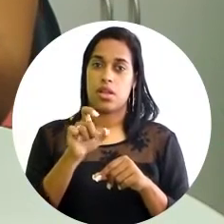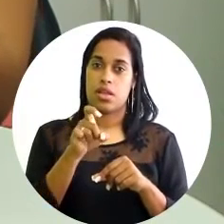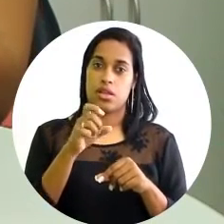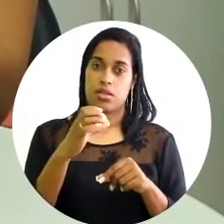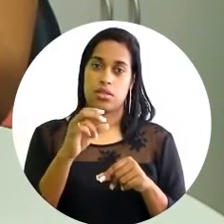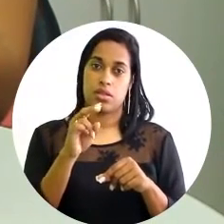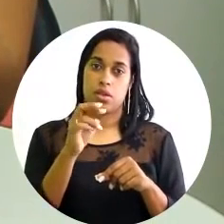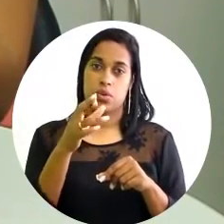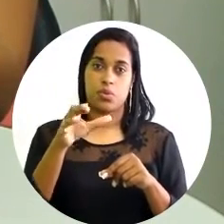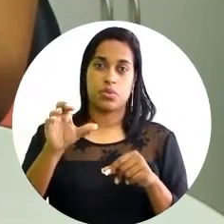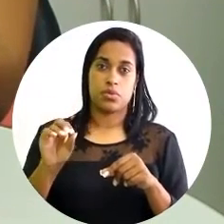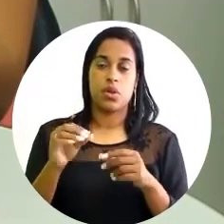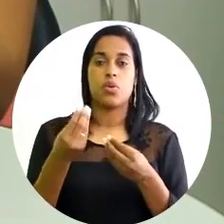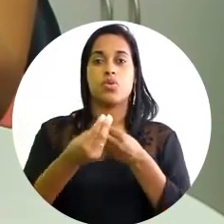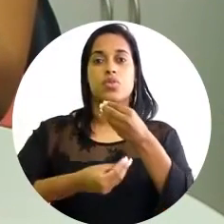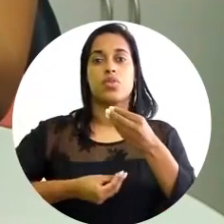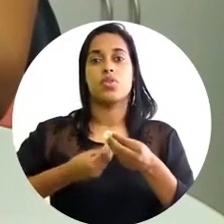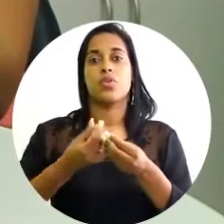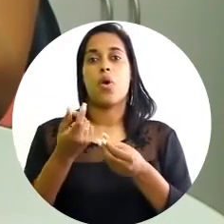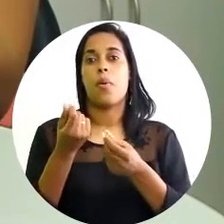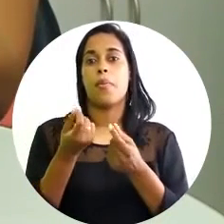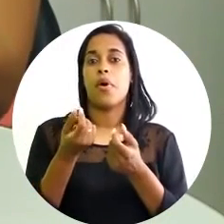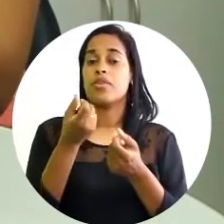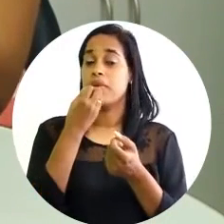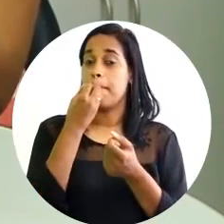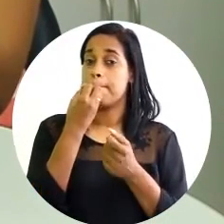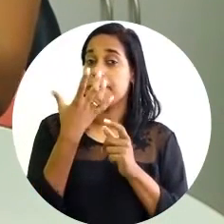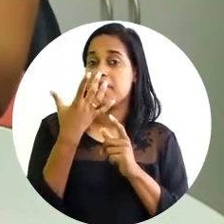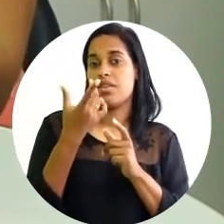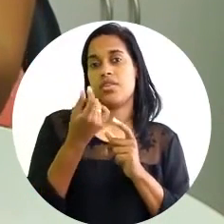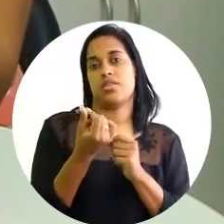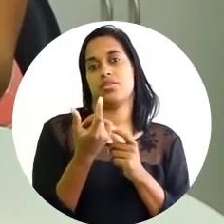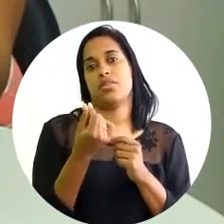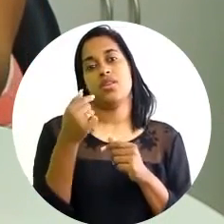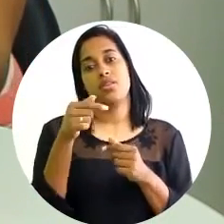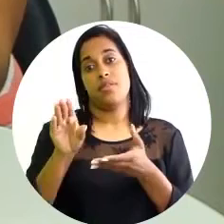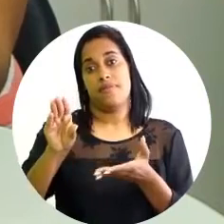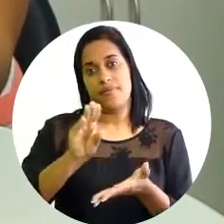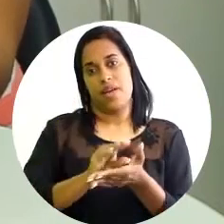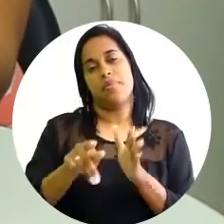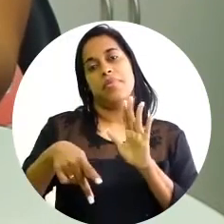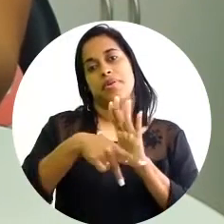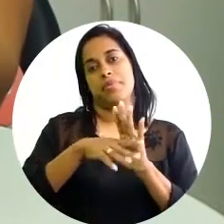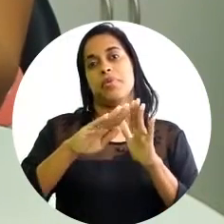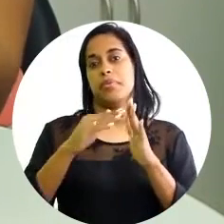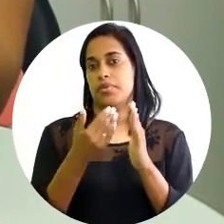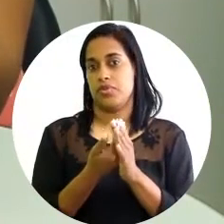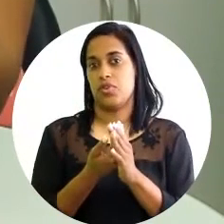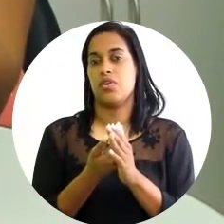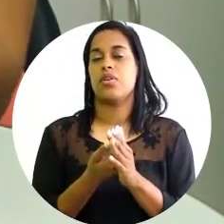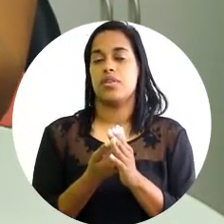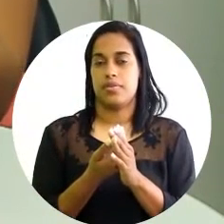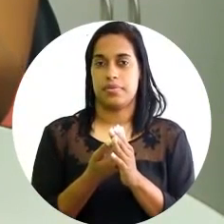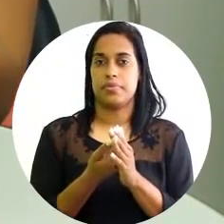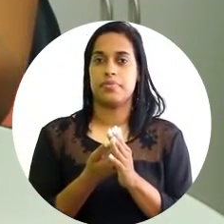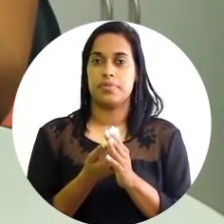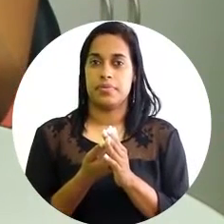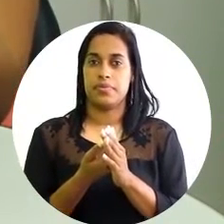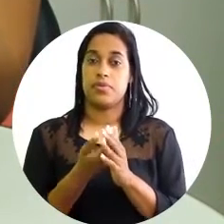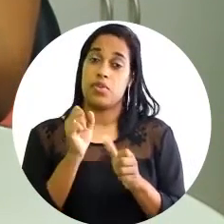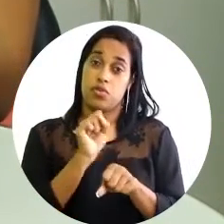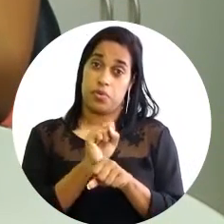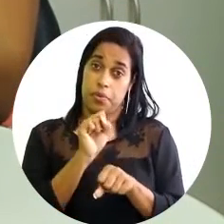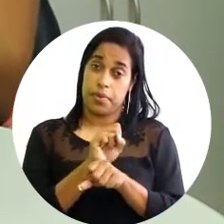da execução da despesa, de como gastar bem estes recursos que são repassados para a